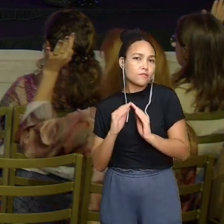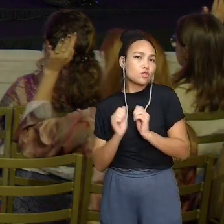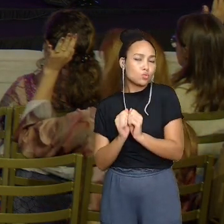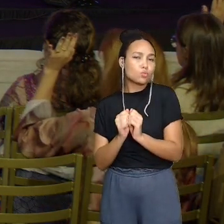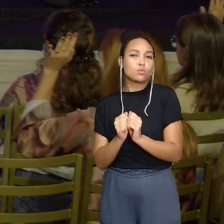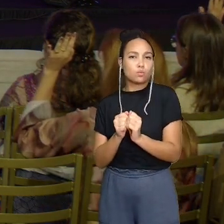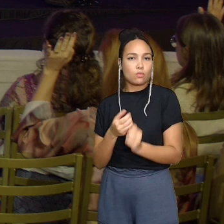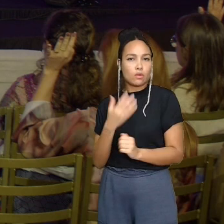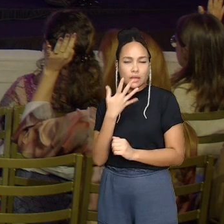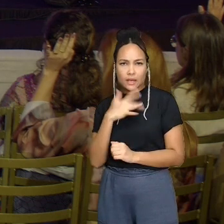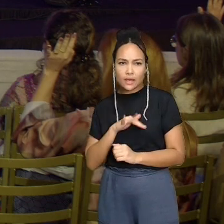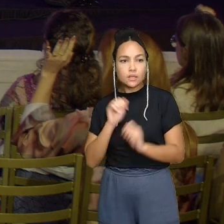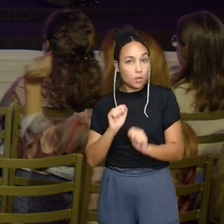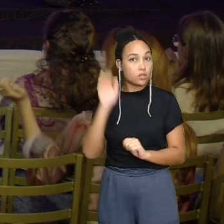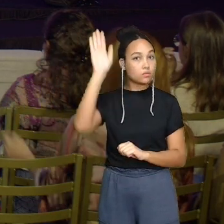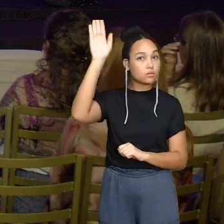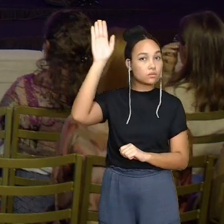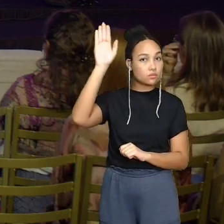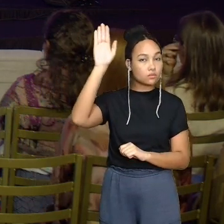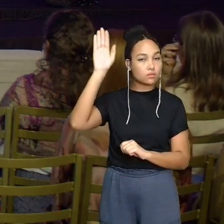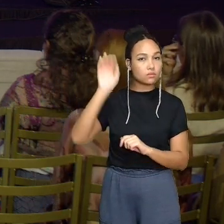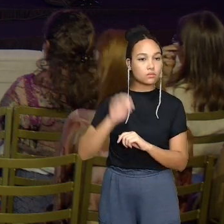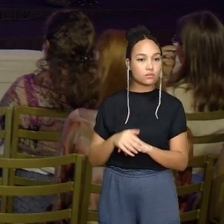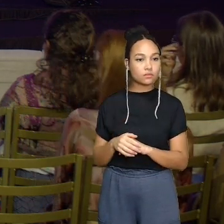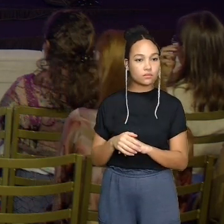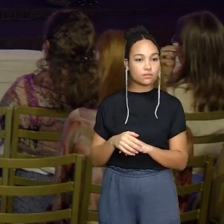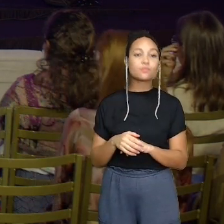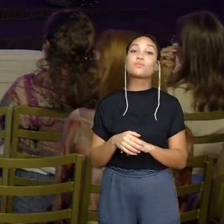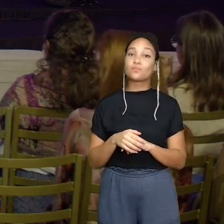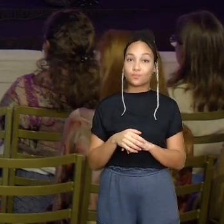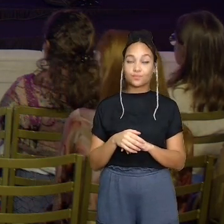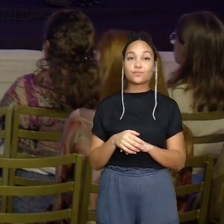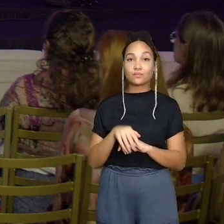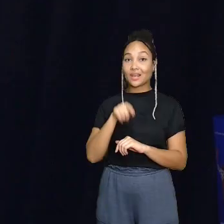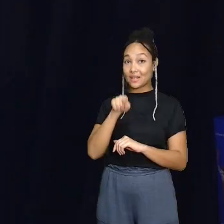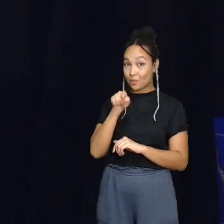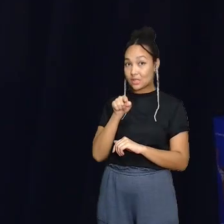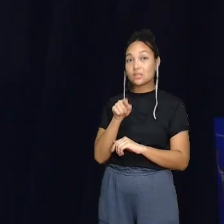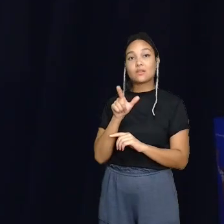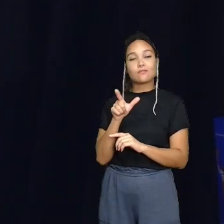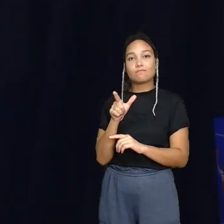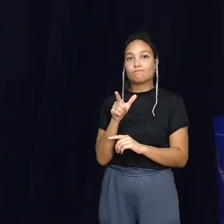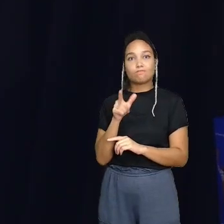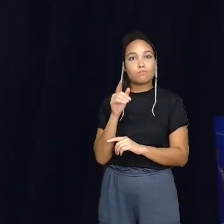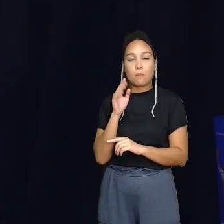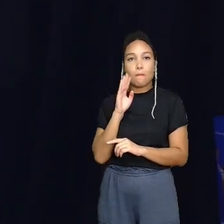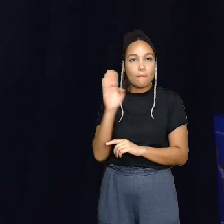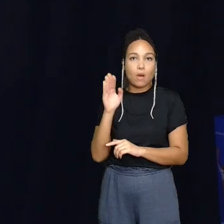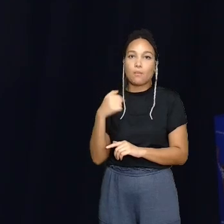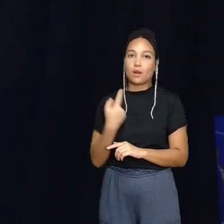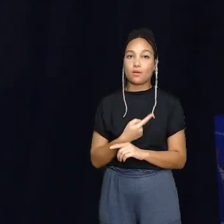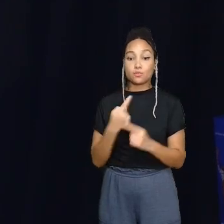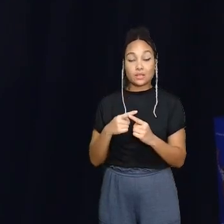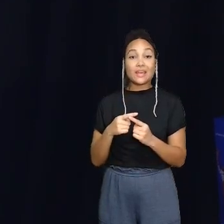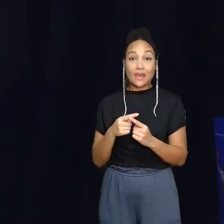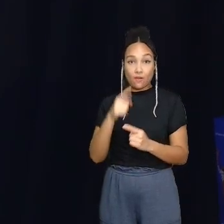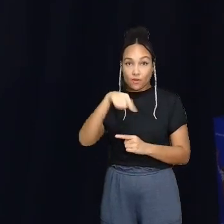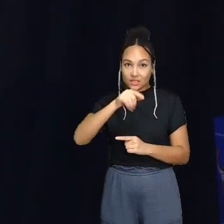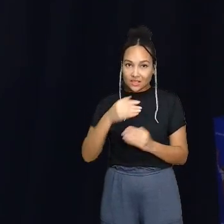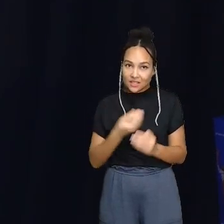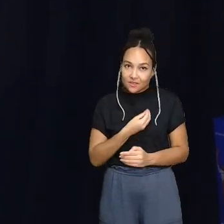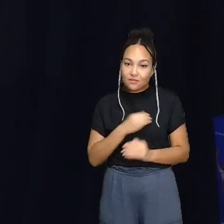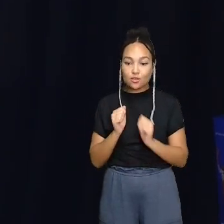Você pode levantar a mão? Essa foi uma questão que veio muito forte para a gente, porque quem convive com criança sabe que as necessidades